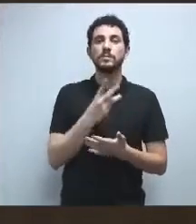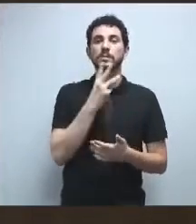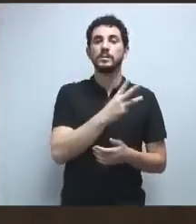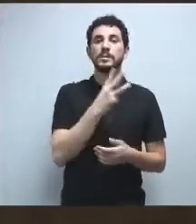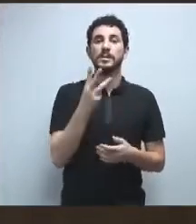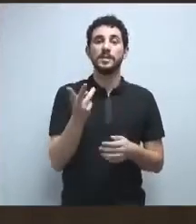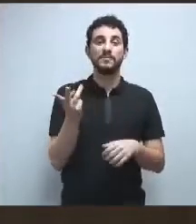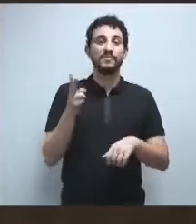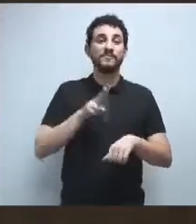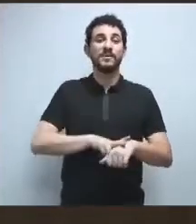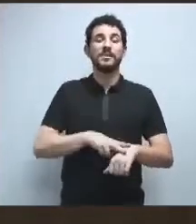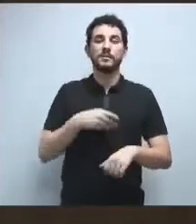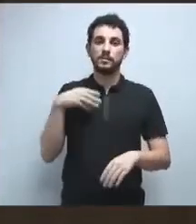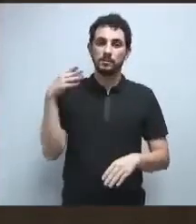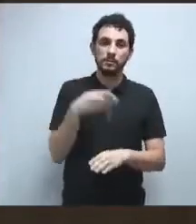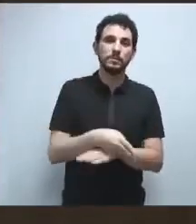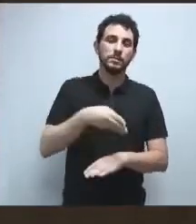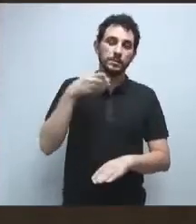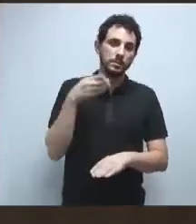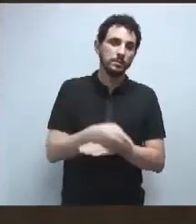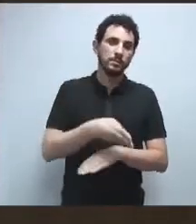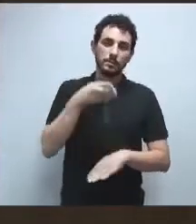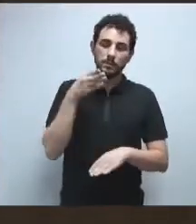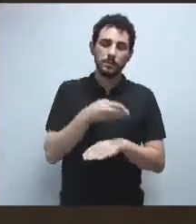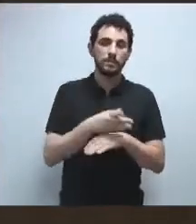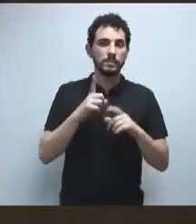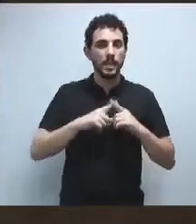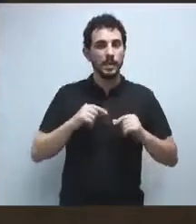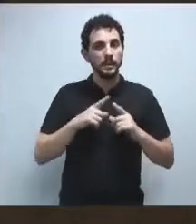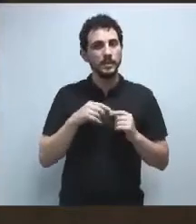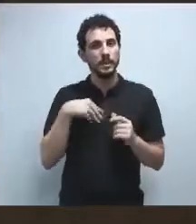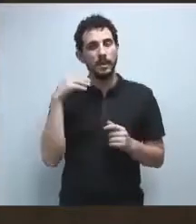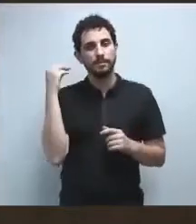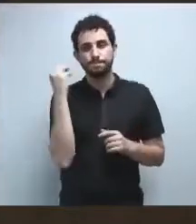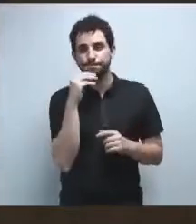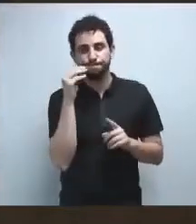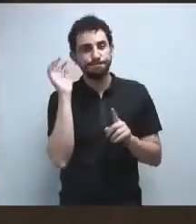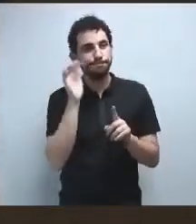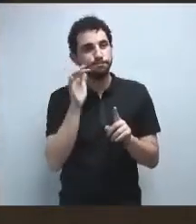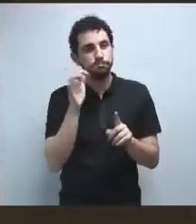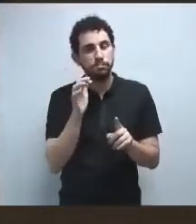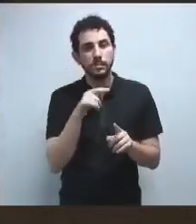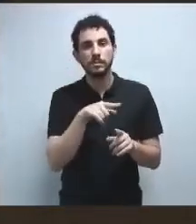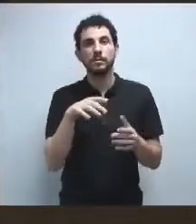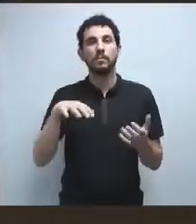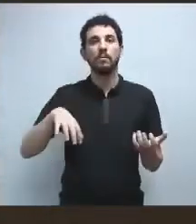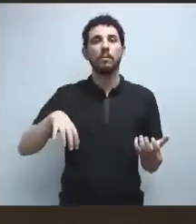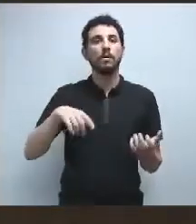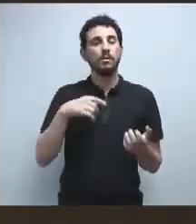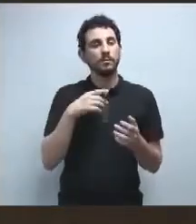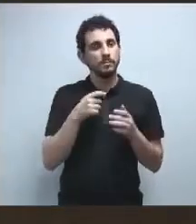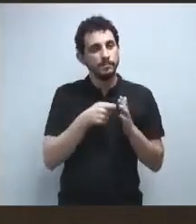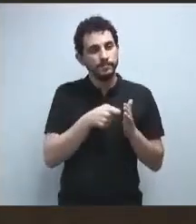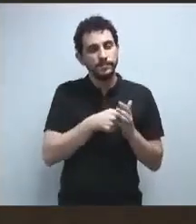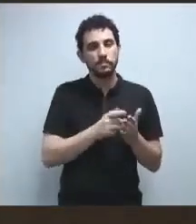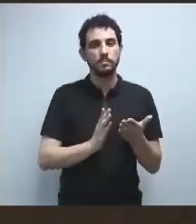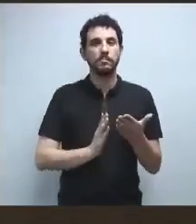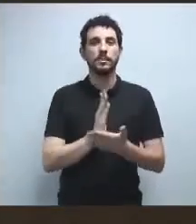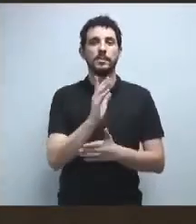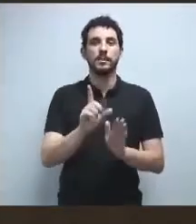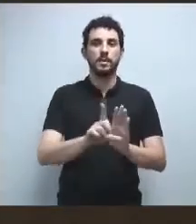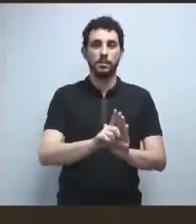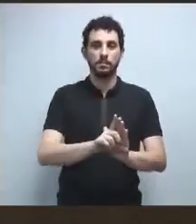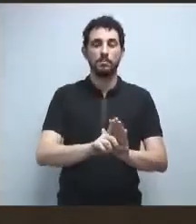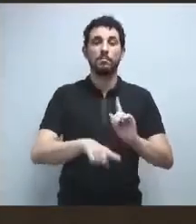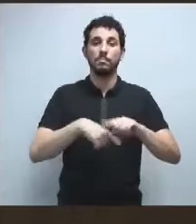vezes aqui em brasília para convencer o congresso nacional a aprovar a lei em